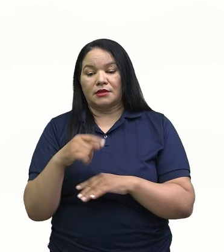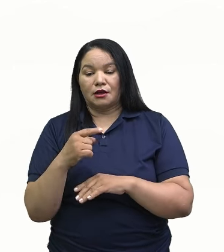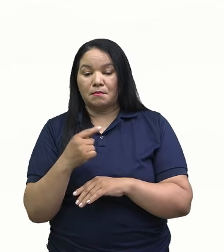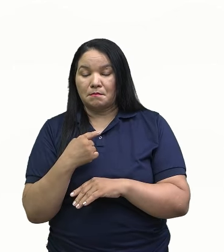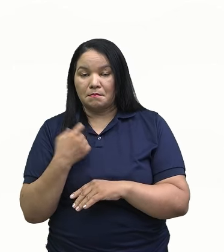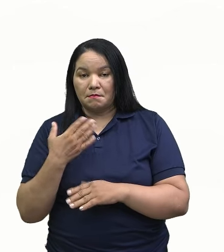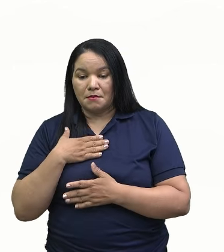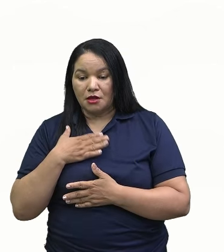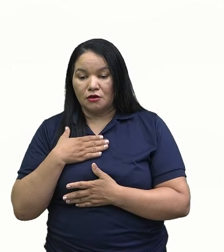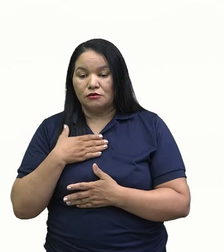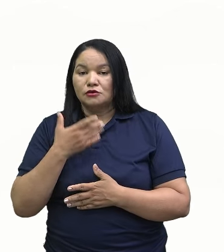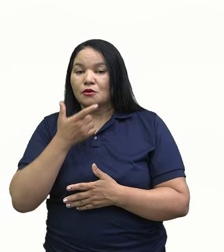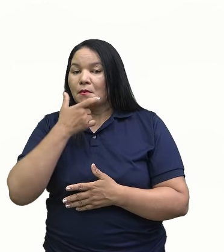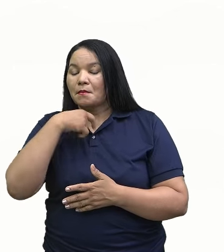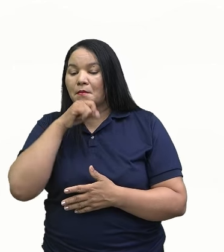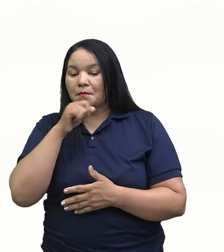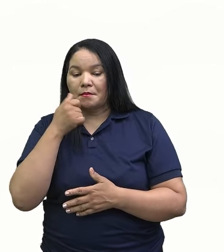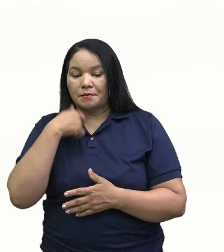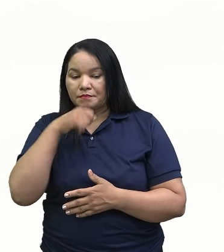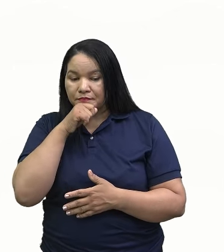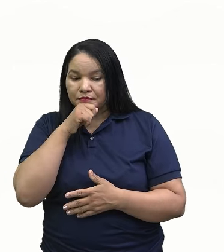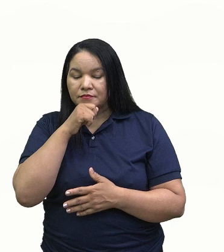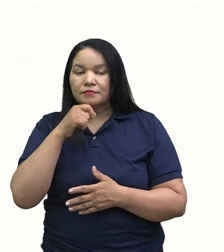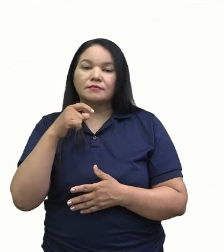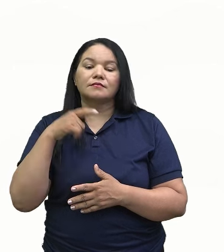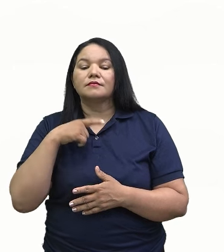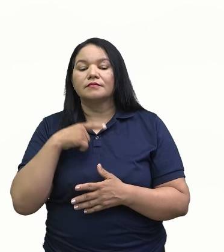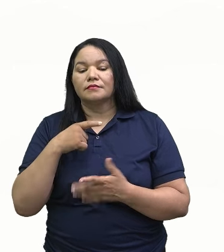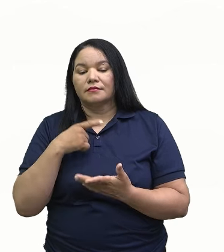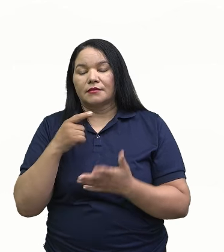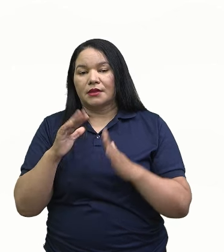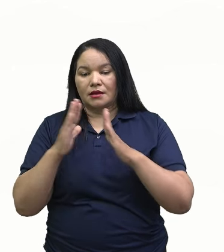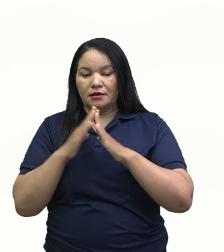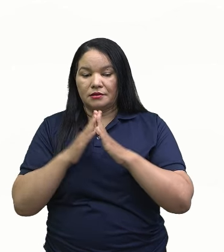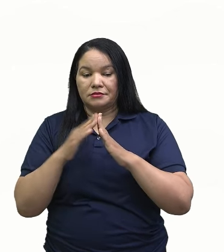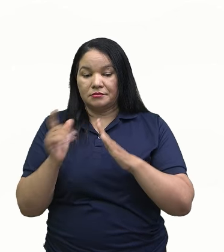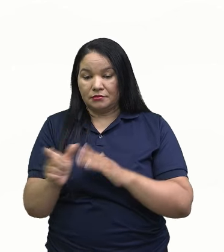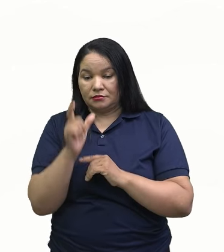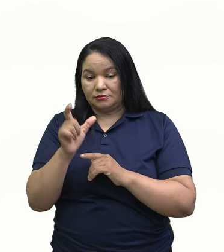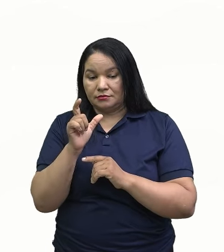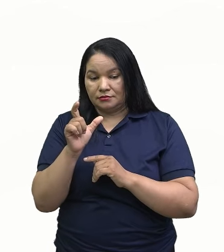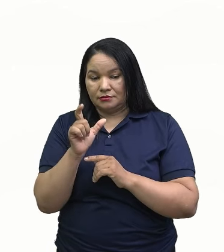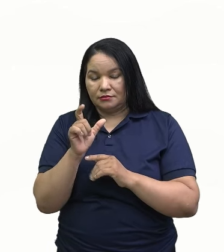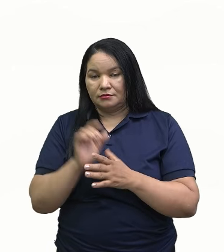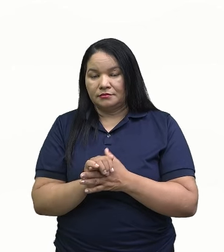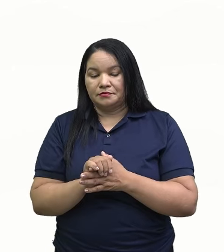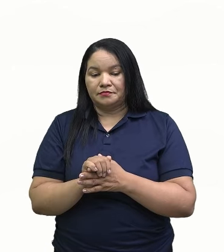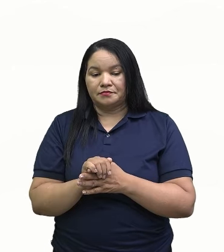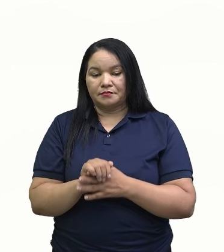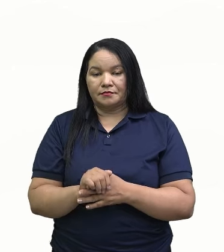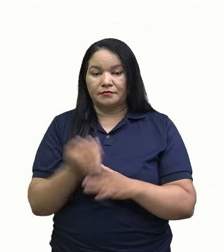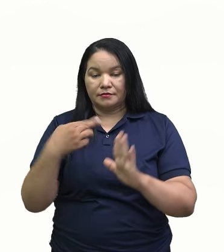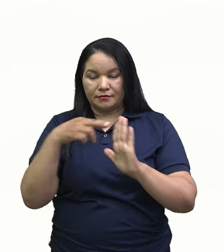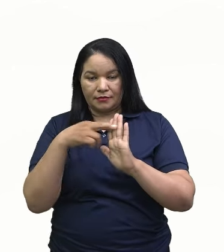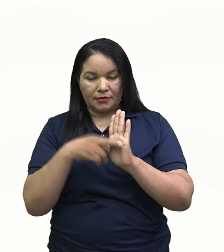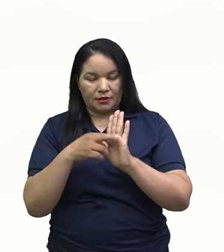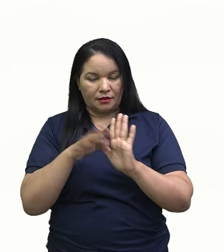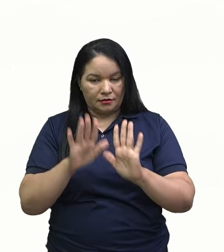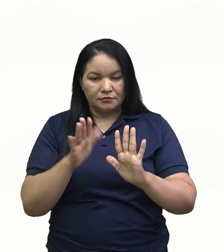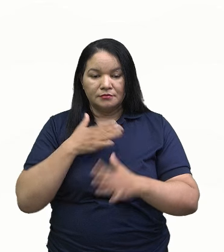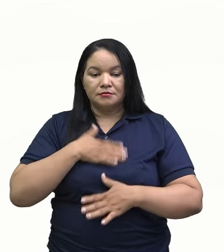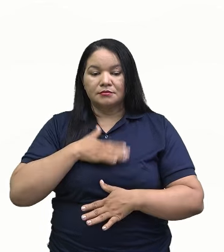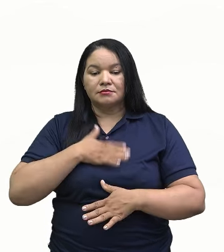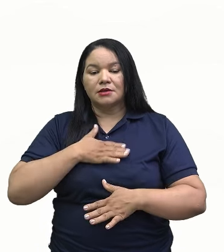Veja que existe diferença aqui no acento, não é? Eu vou já explicar a regra, mas eu quero que primeiro vocês